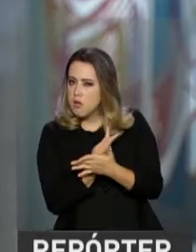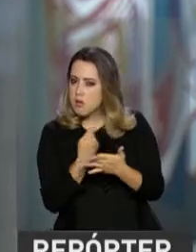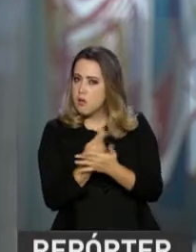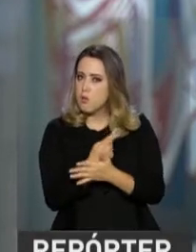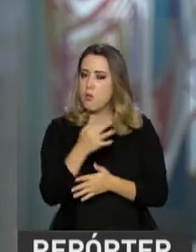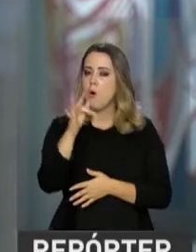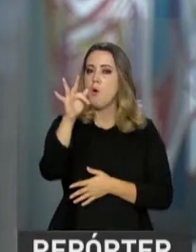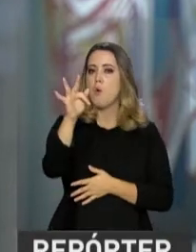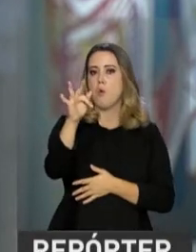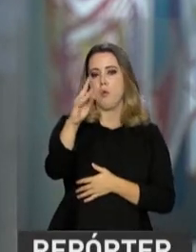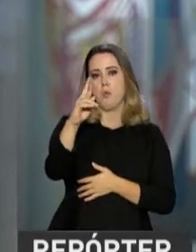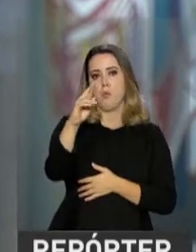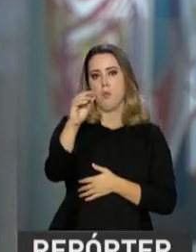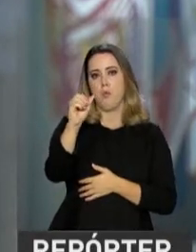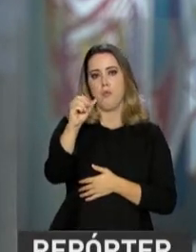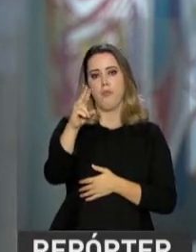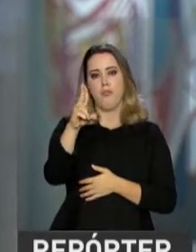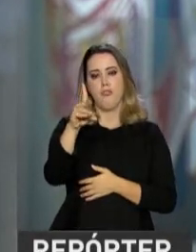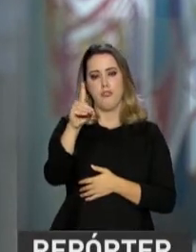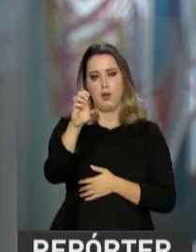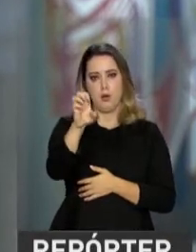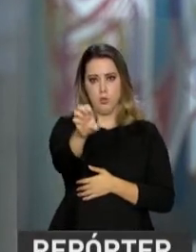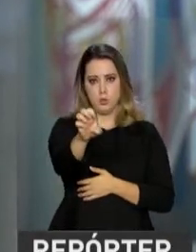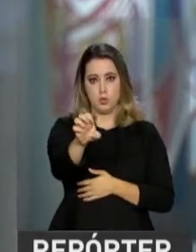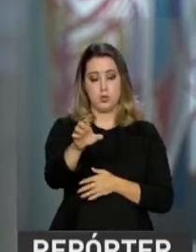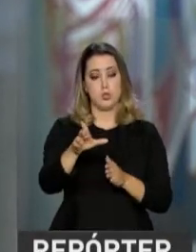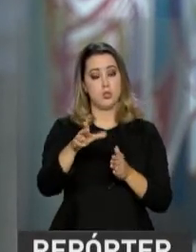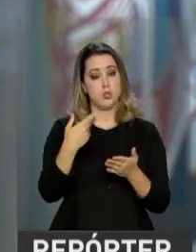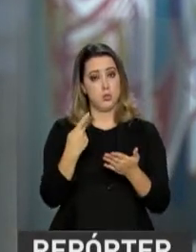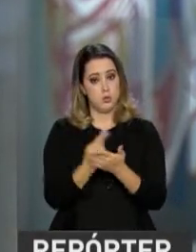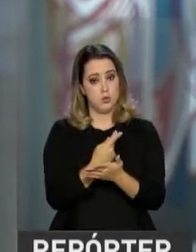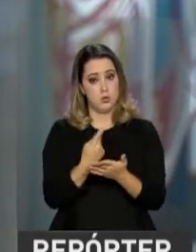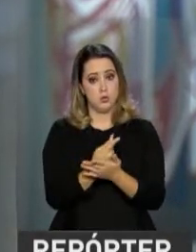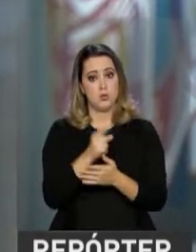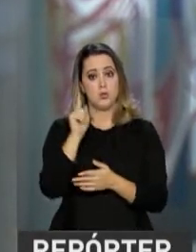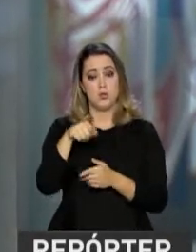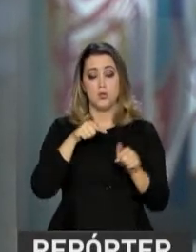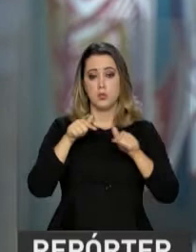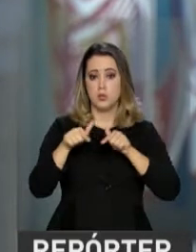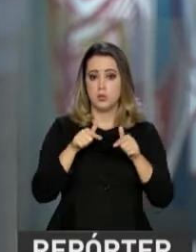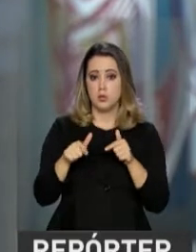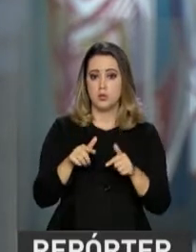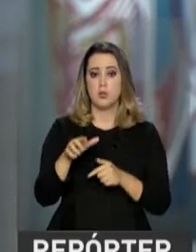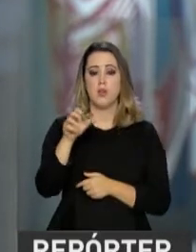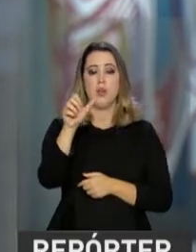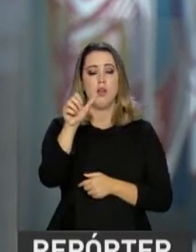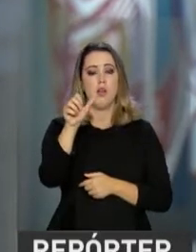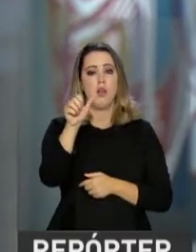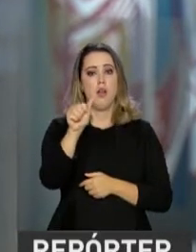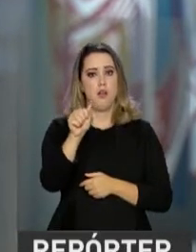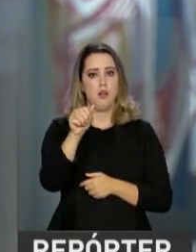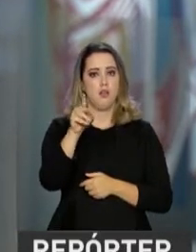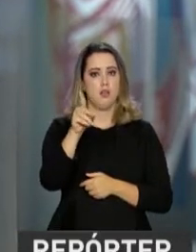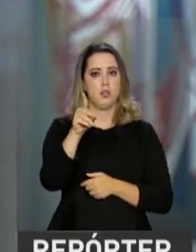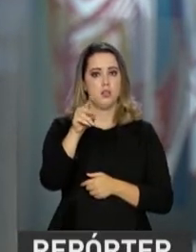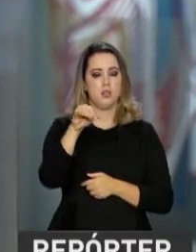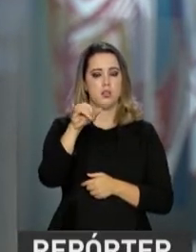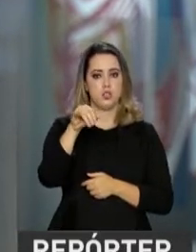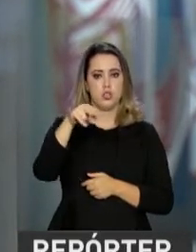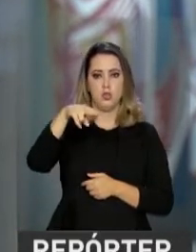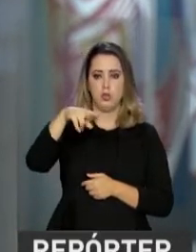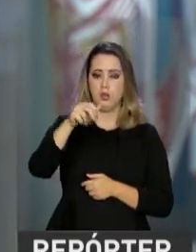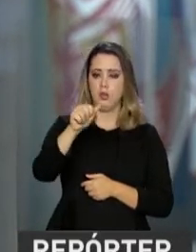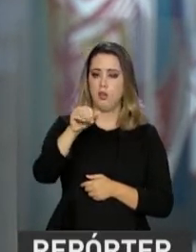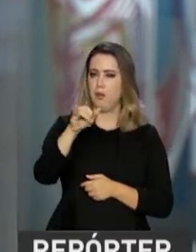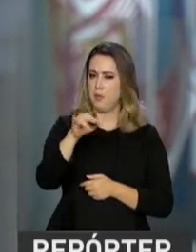pouco aqui no repórter nbr é importante lembrar os telespectadores que a operação a dinâmica cumpriu hoje 36